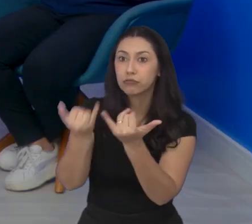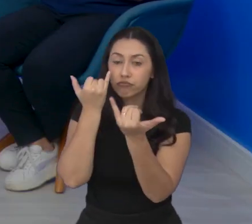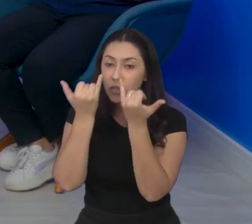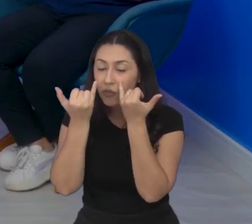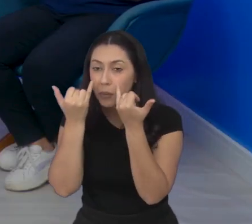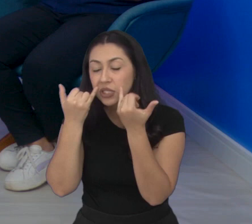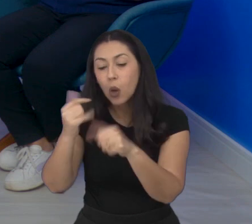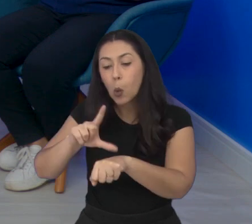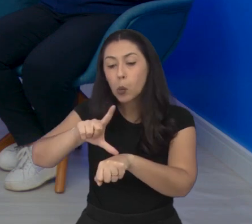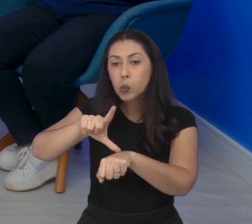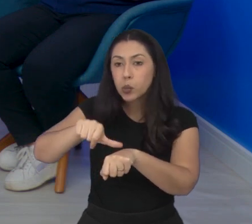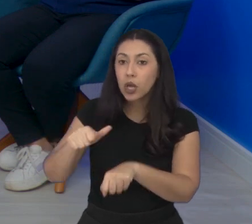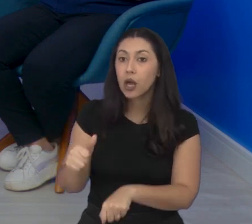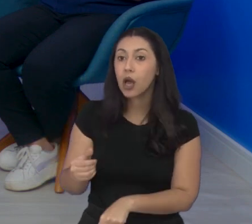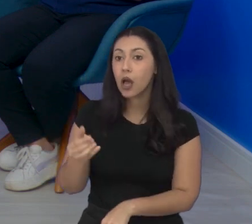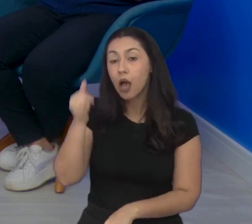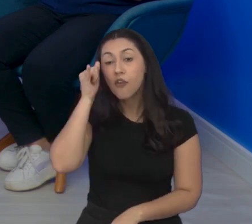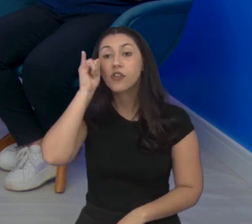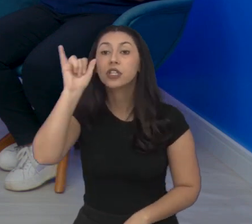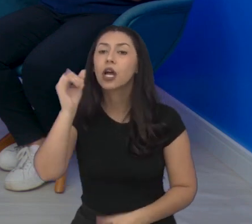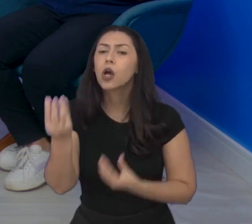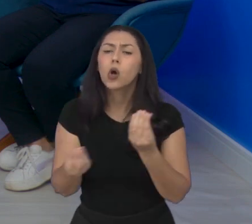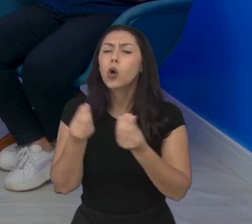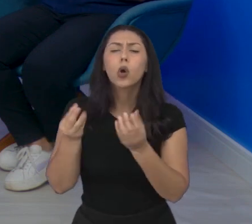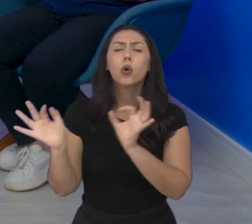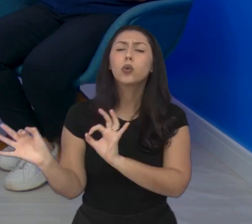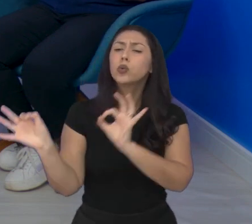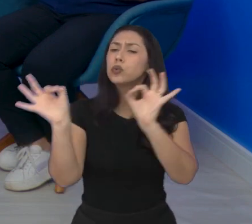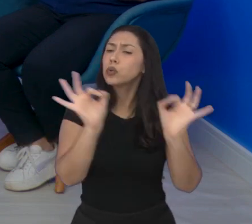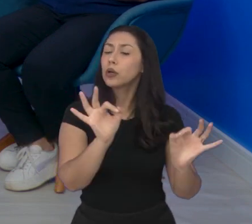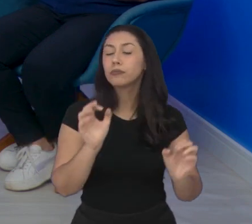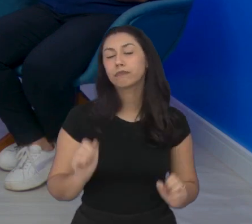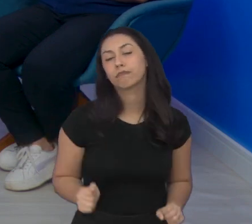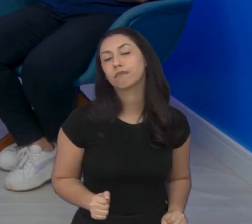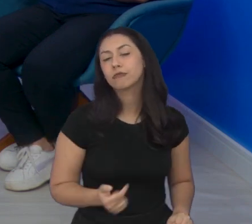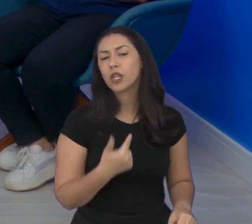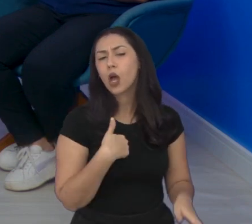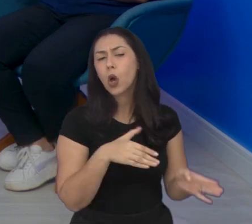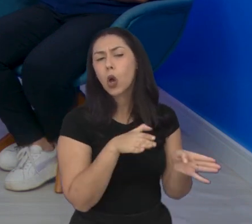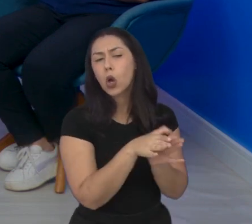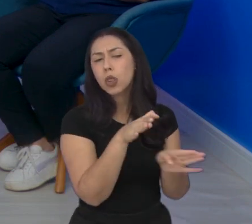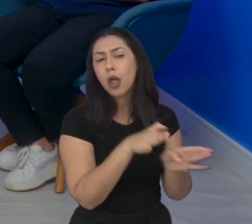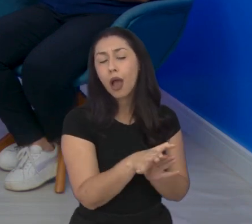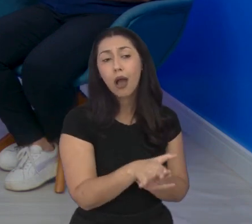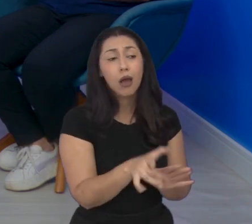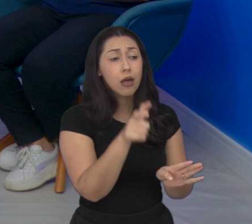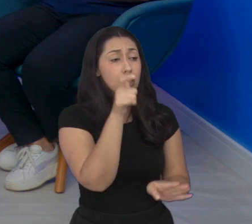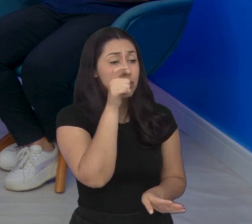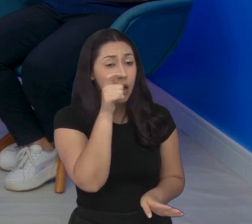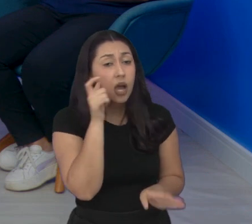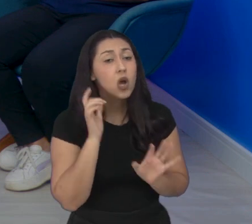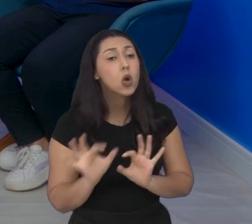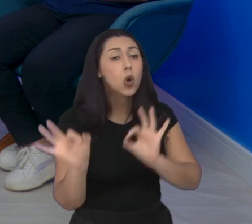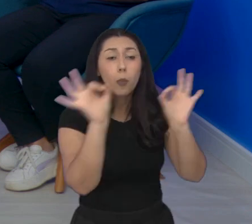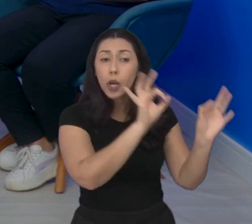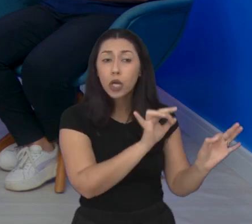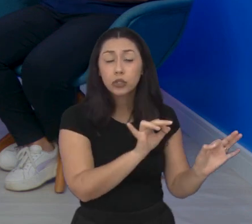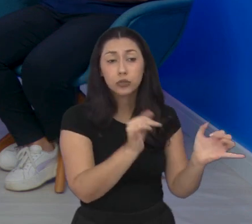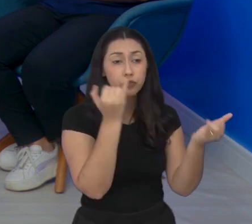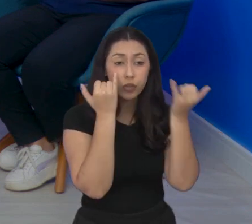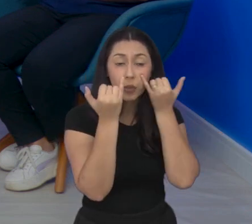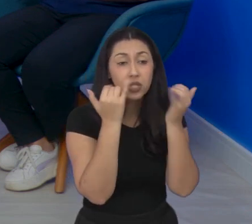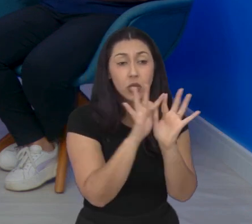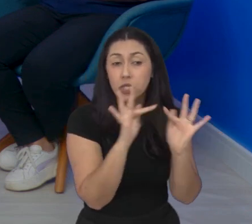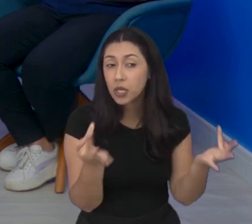desinformação, para evitar um atraso, que as pessoas podem acompanhar esse processo de atualização? Eu diria que se atualizando com notícias simples. Nós temos aí